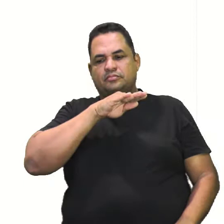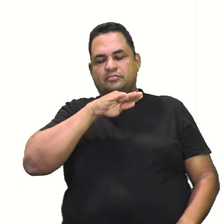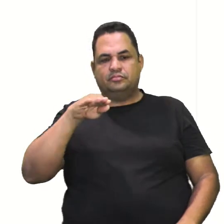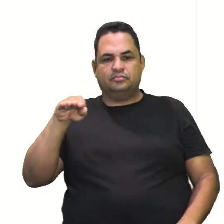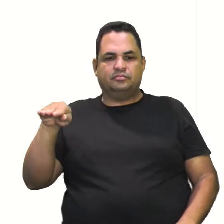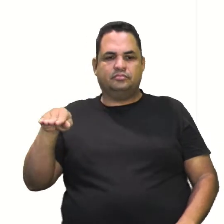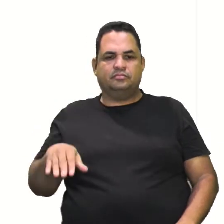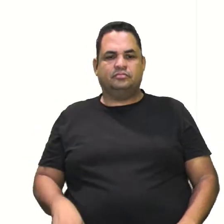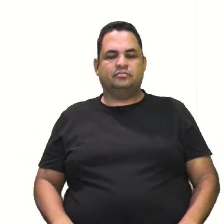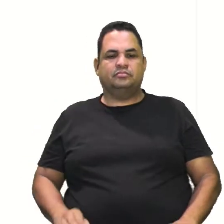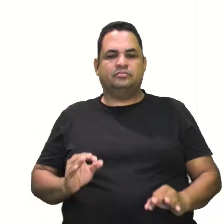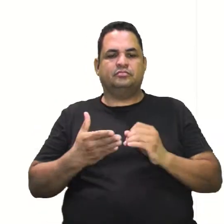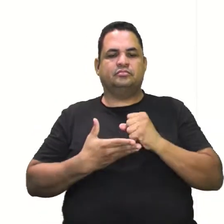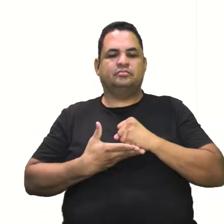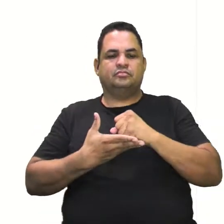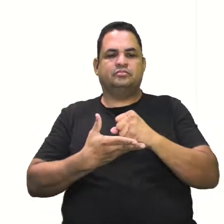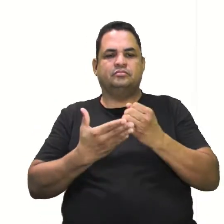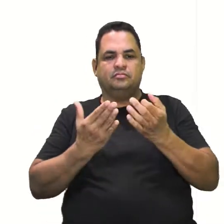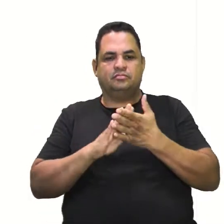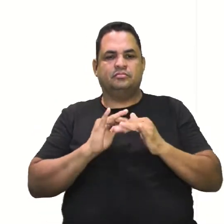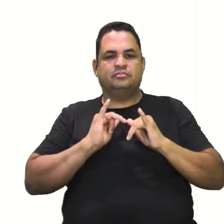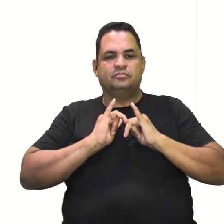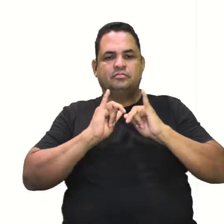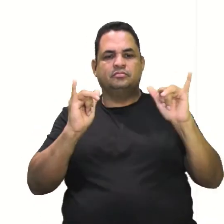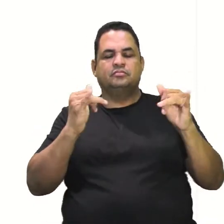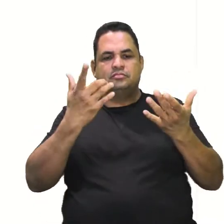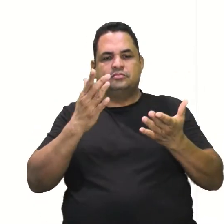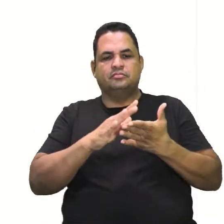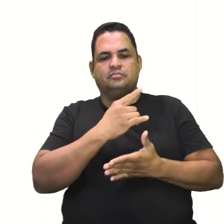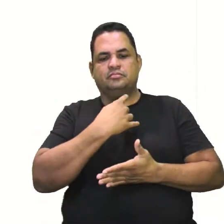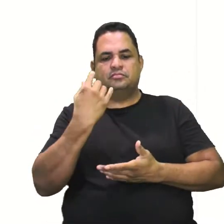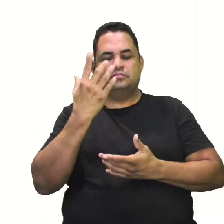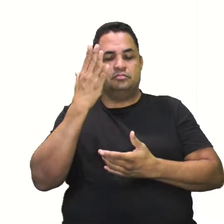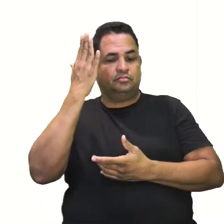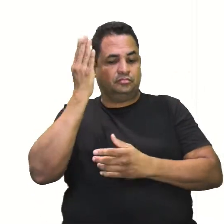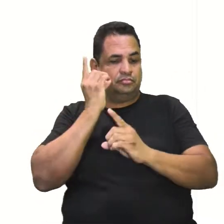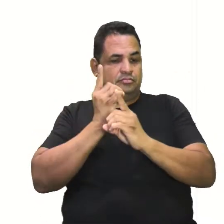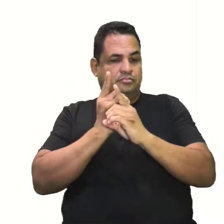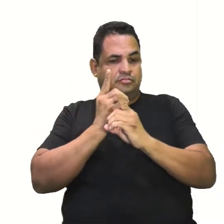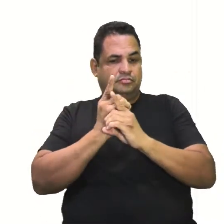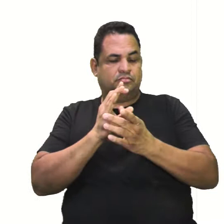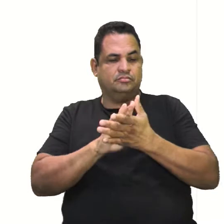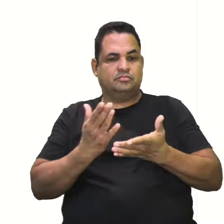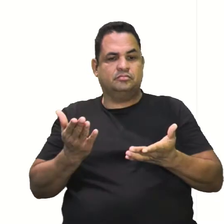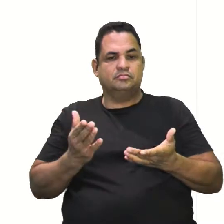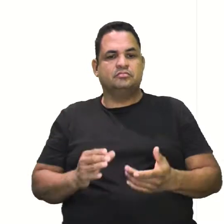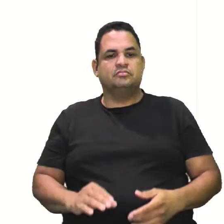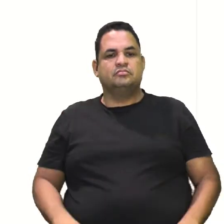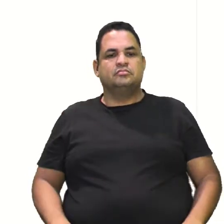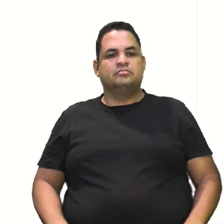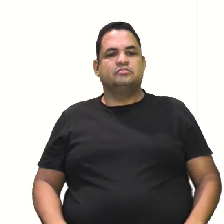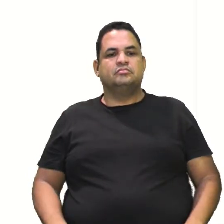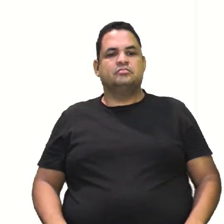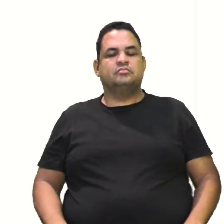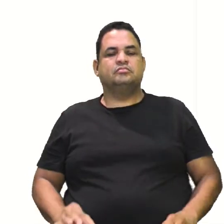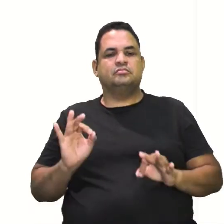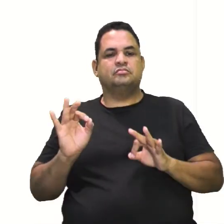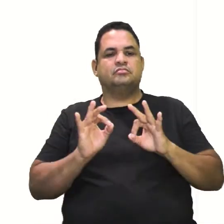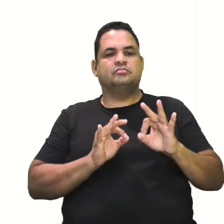reta. Baseado nessa informação, nós descobrimos que a menor distância entre um ponto e uma reta